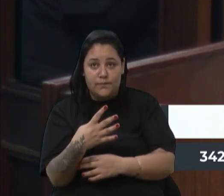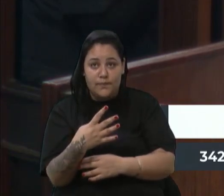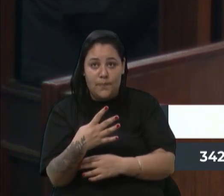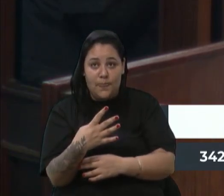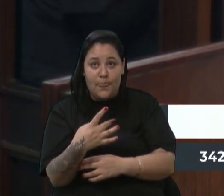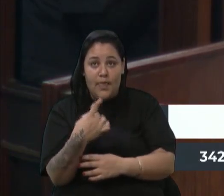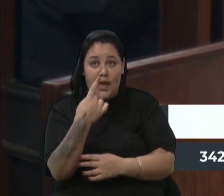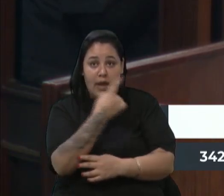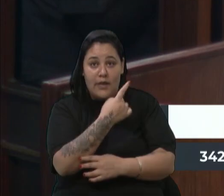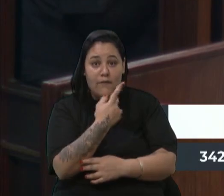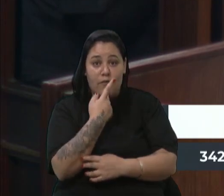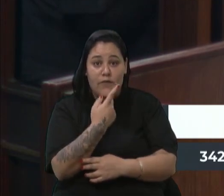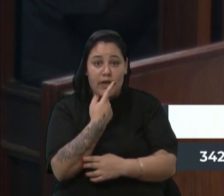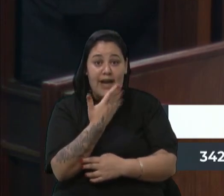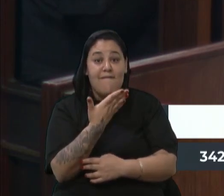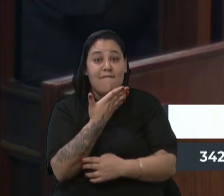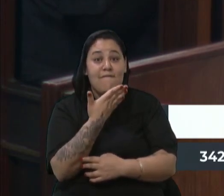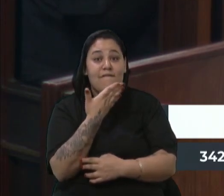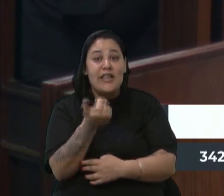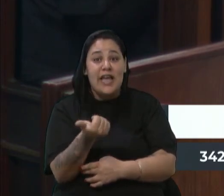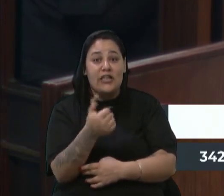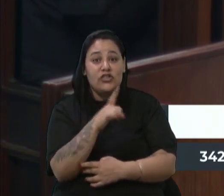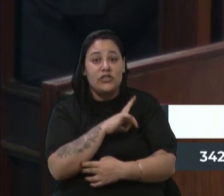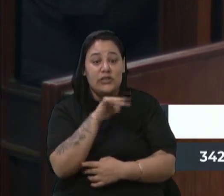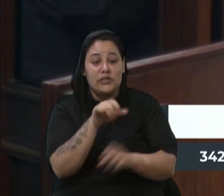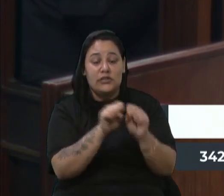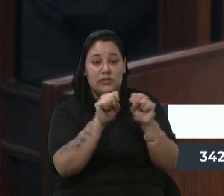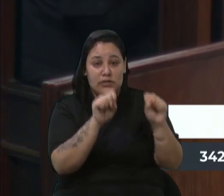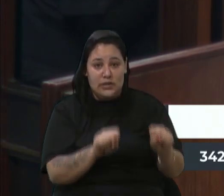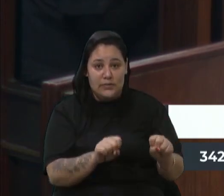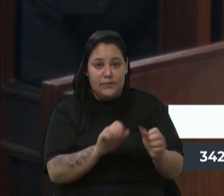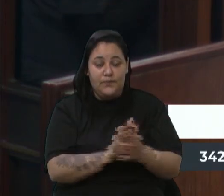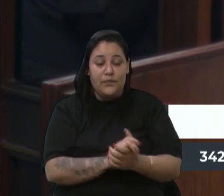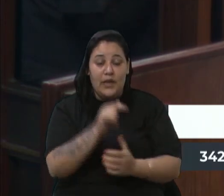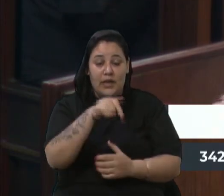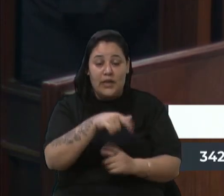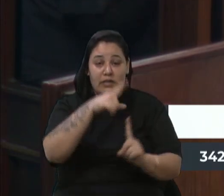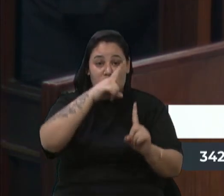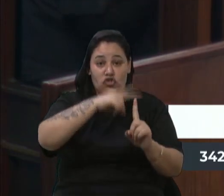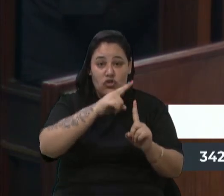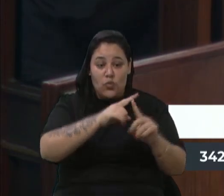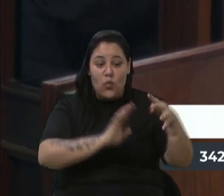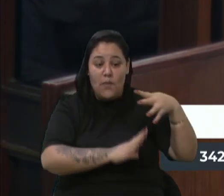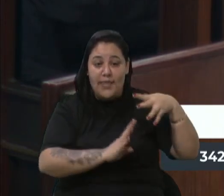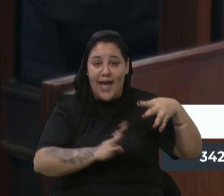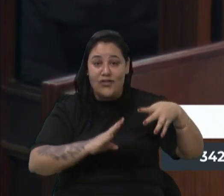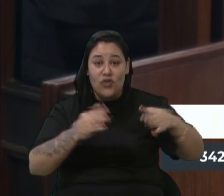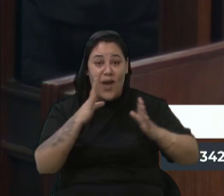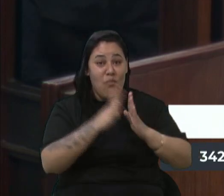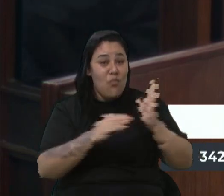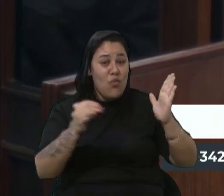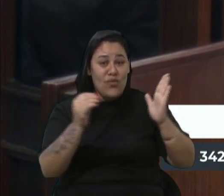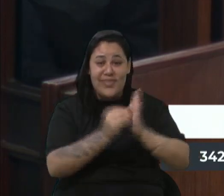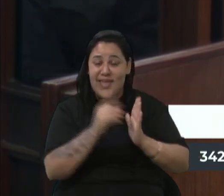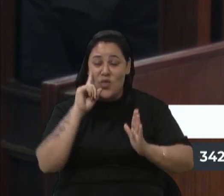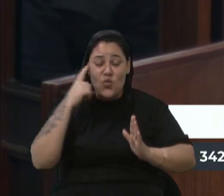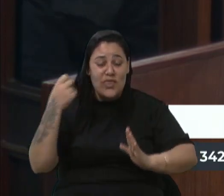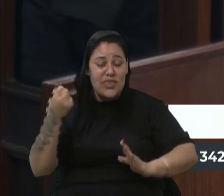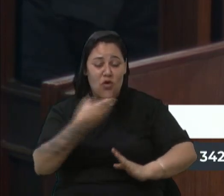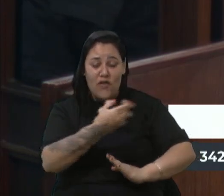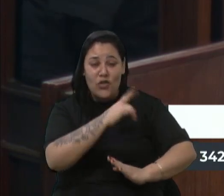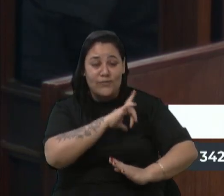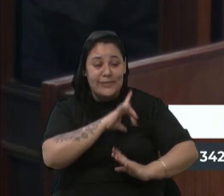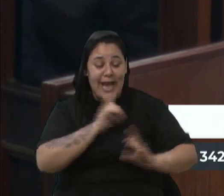nos benefícios desse sistema. O pedágio Free Flow é um modelo inovador de cobrança de pedágio que se destaca por sua